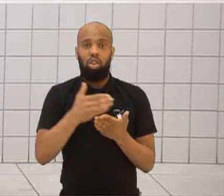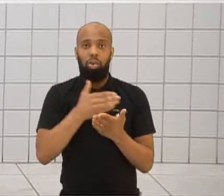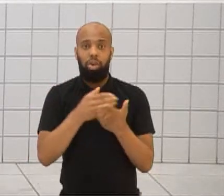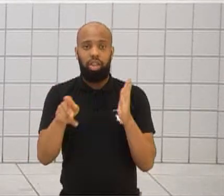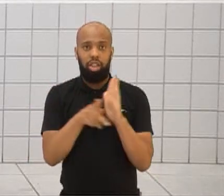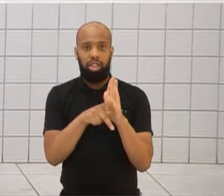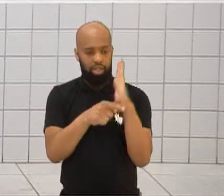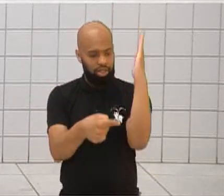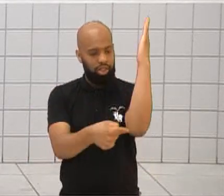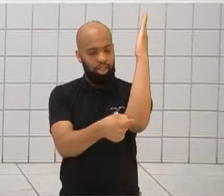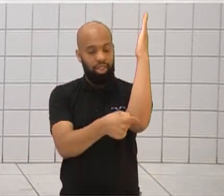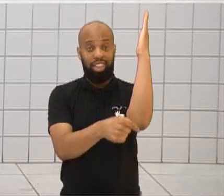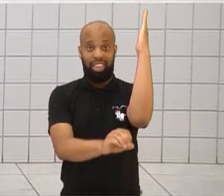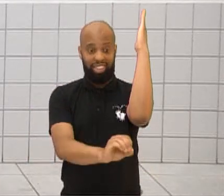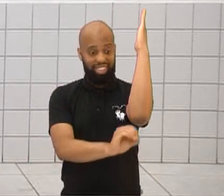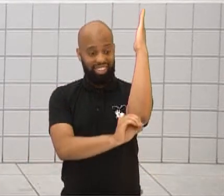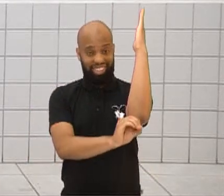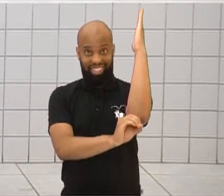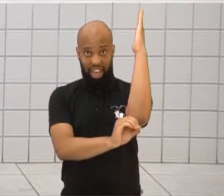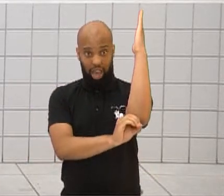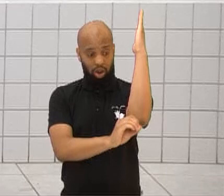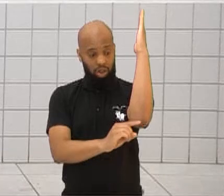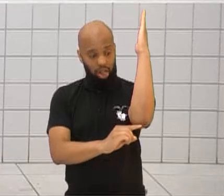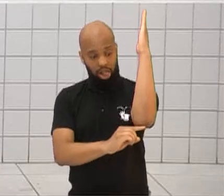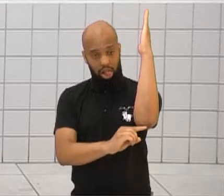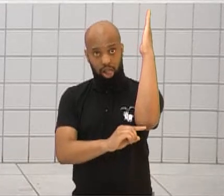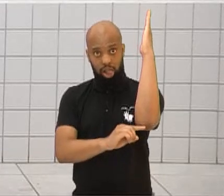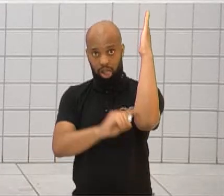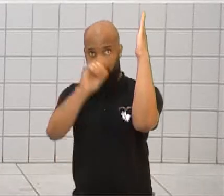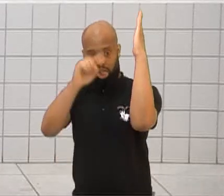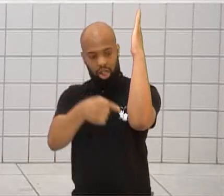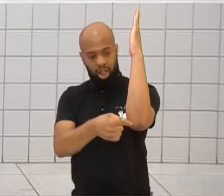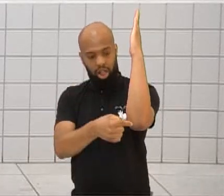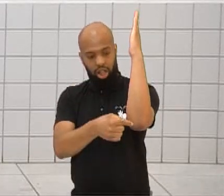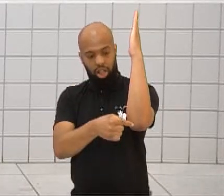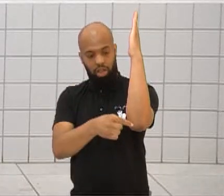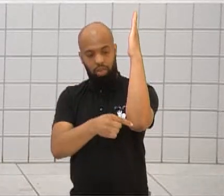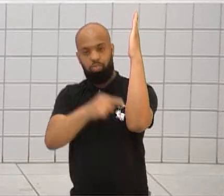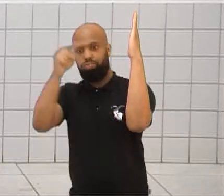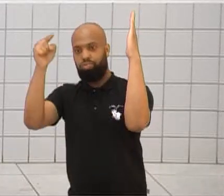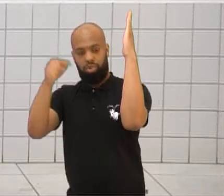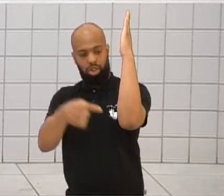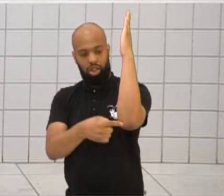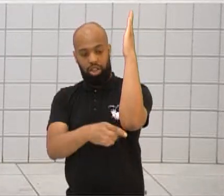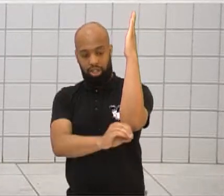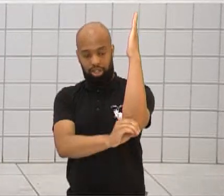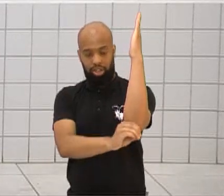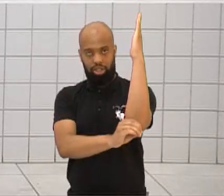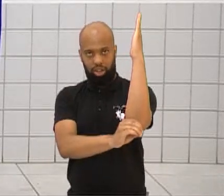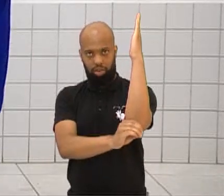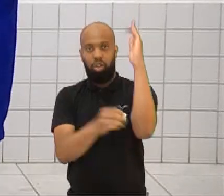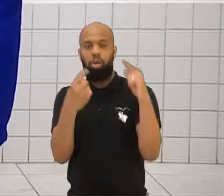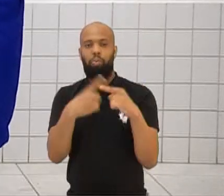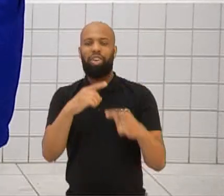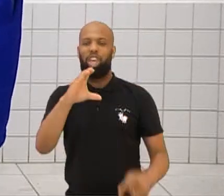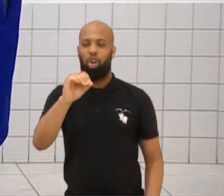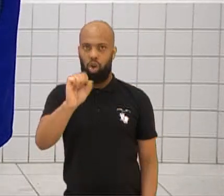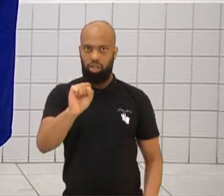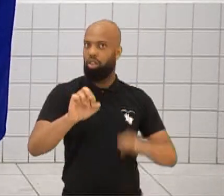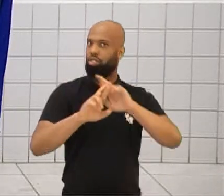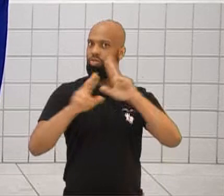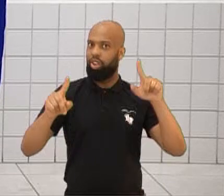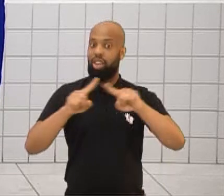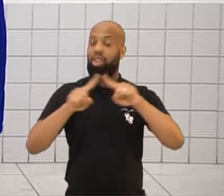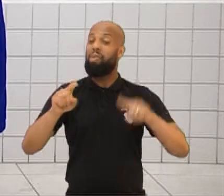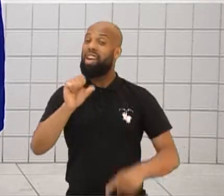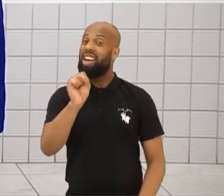Sempre vai começar na origem, porque daí quando a gente mistura com o cosseno, pode ser que vocês tenham um pouquinho de dúvida. Então, uma dica aí, sempre parte da